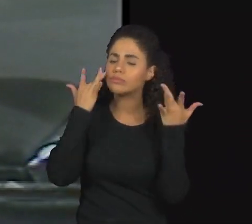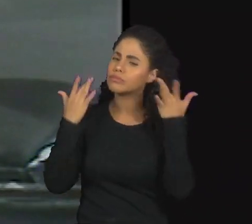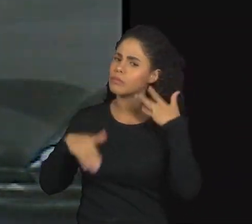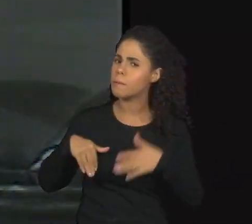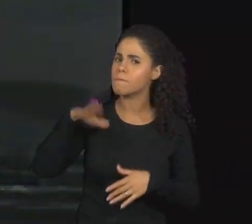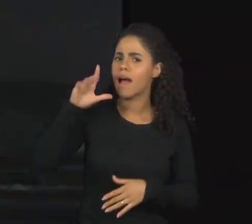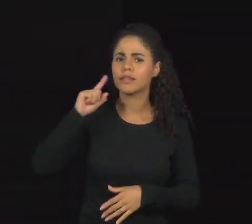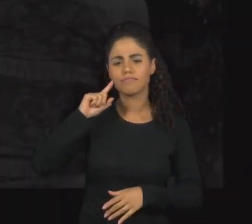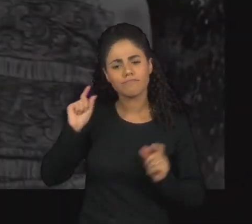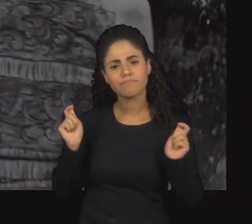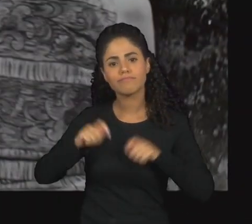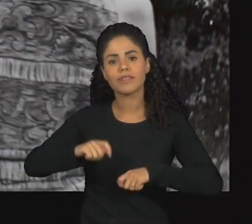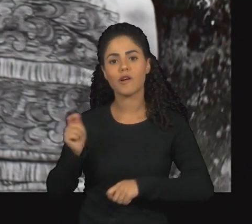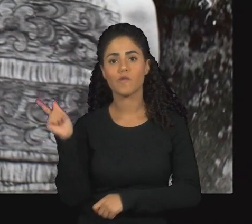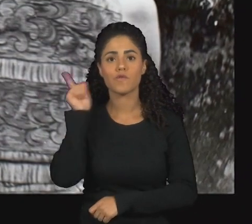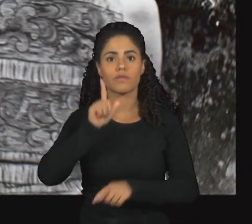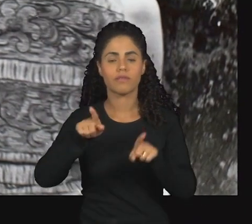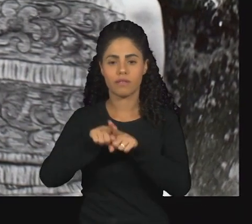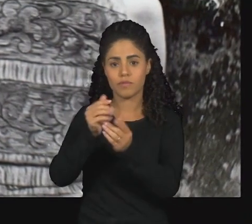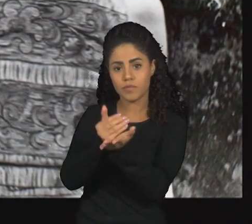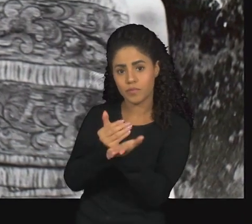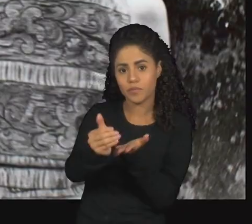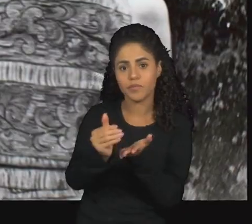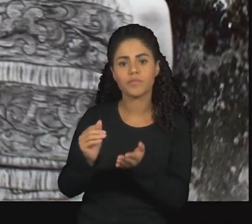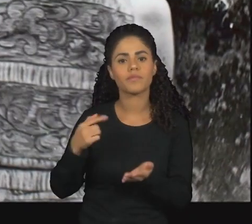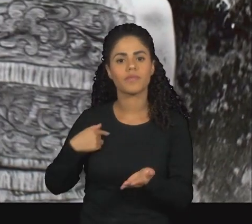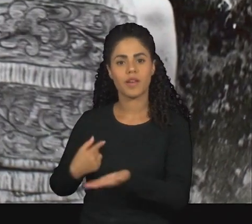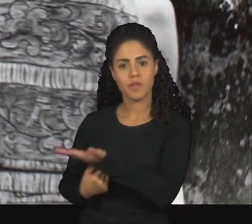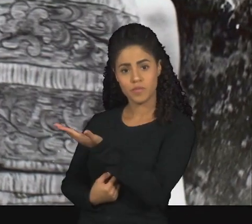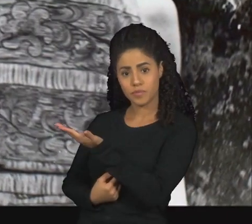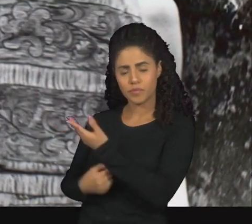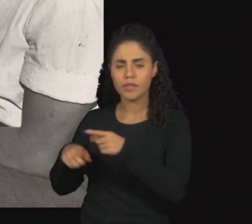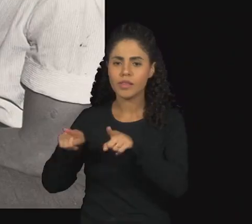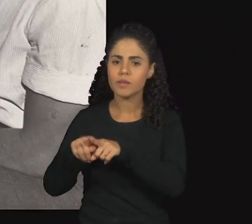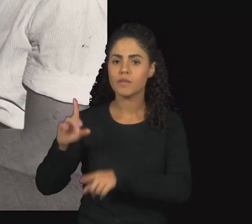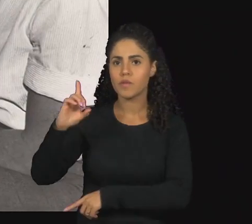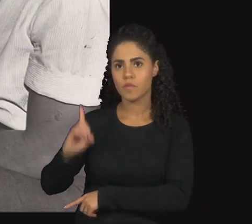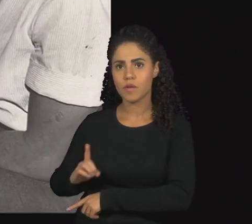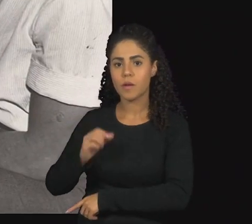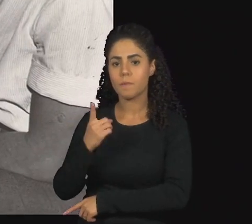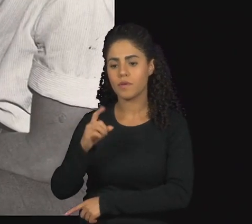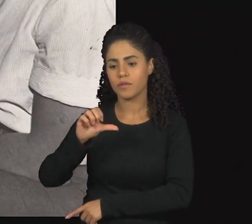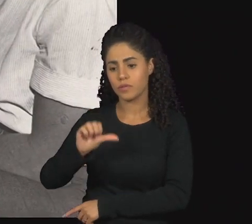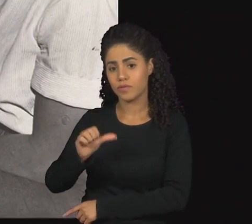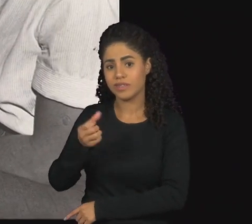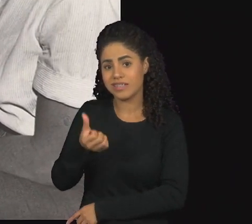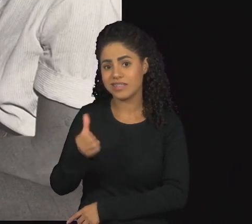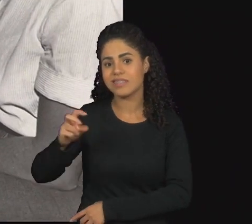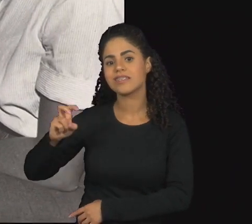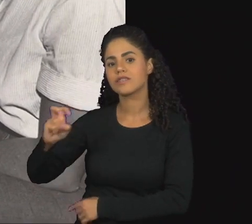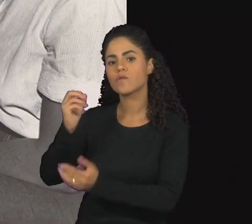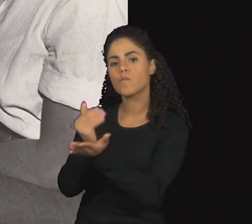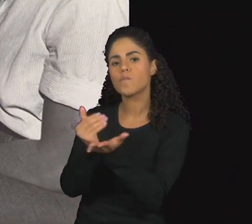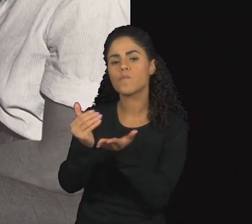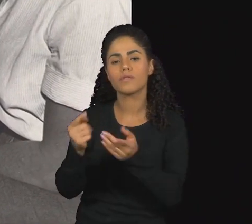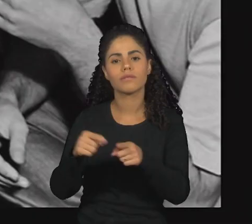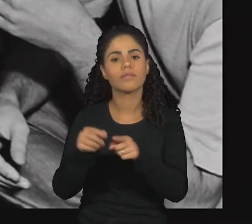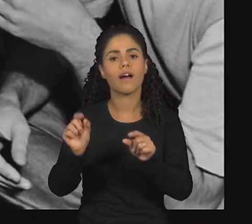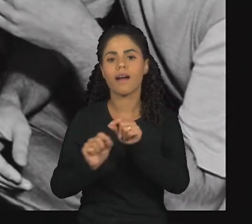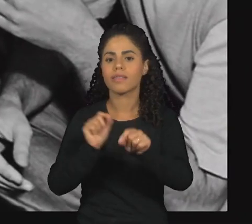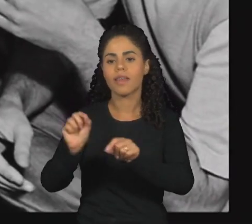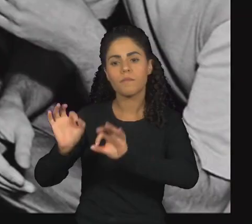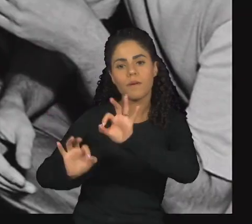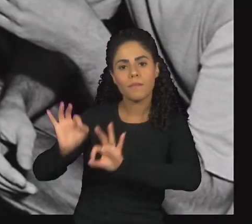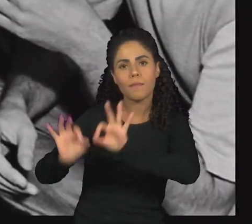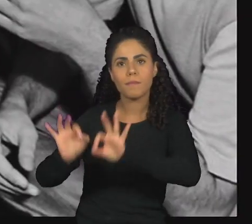maior vocação, iniciada com a direção de Perto do Coração Selvagem, em 1965, a partir da obra